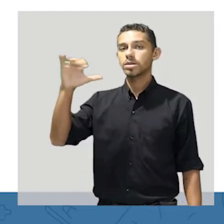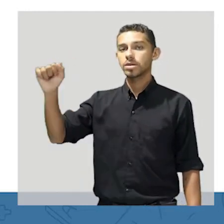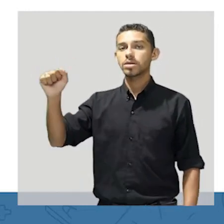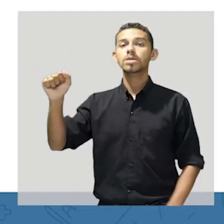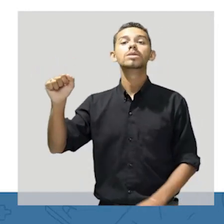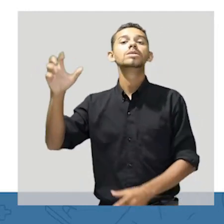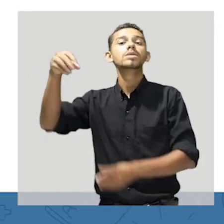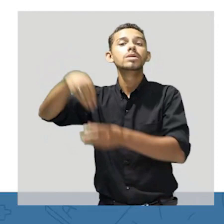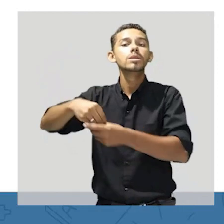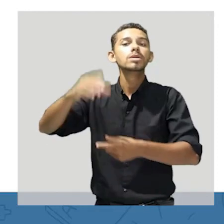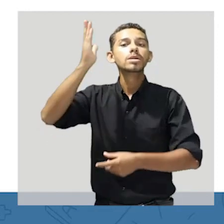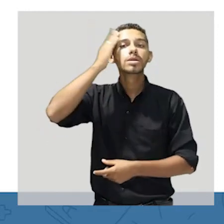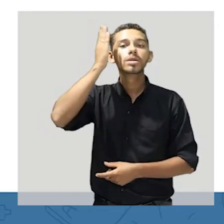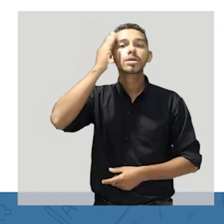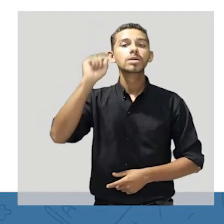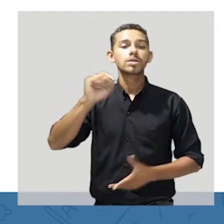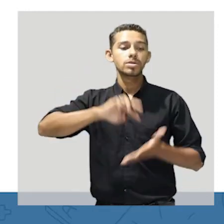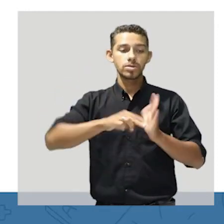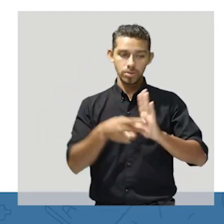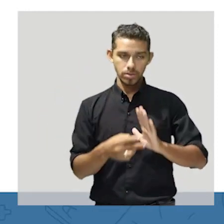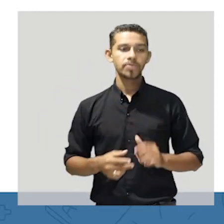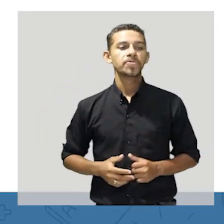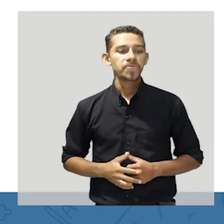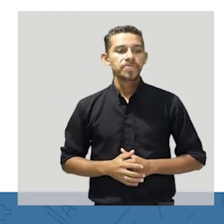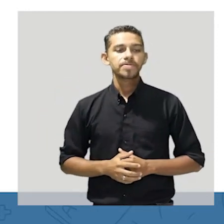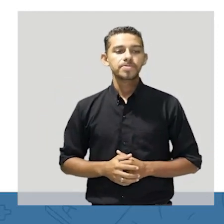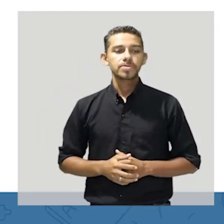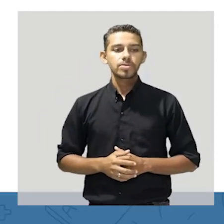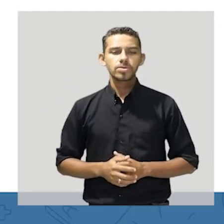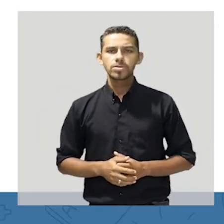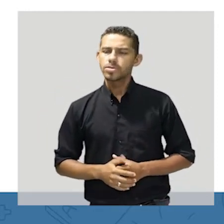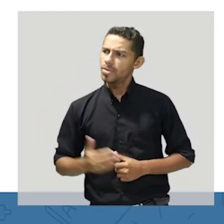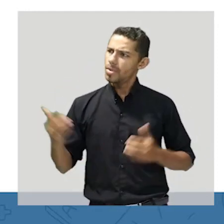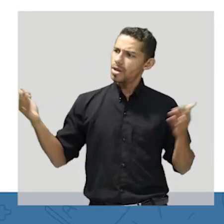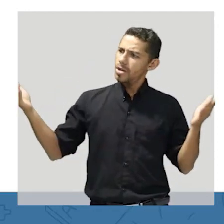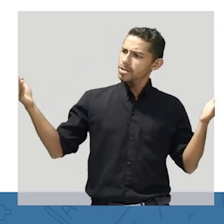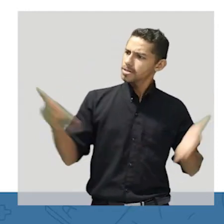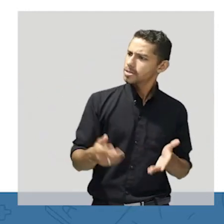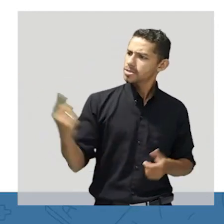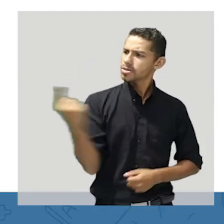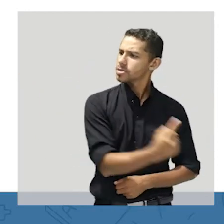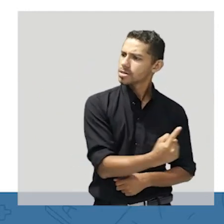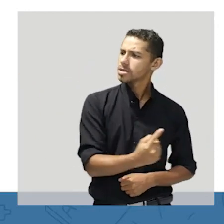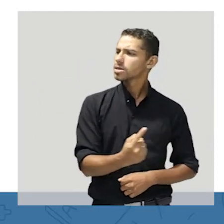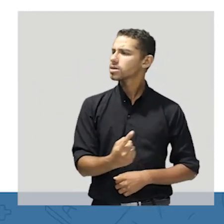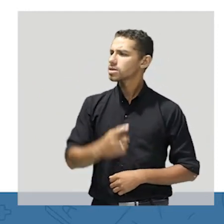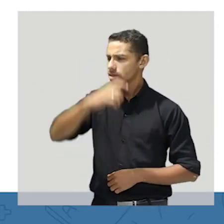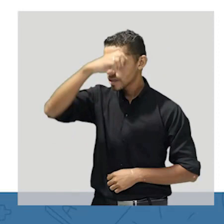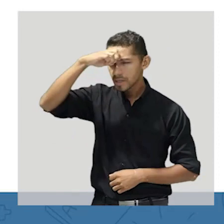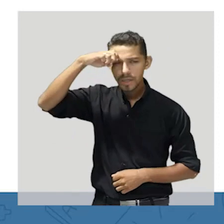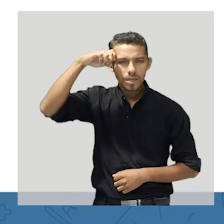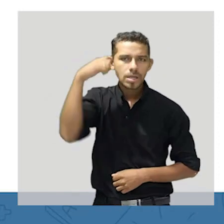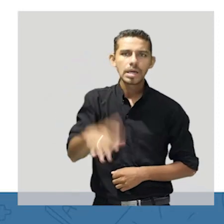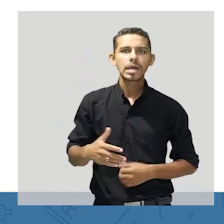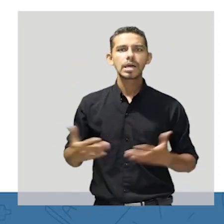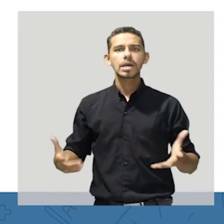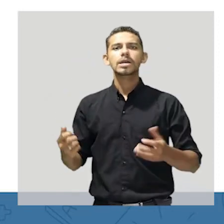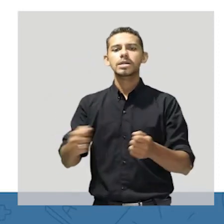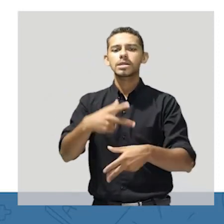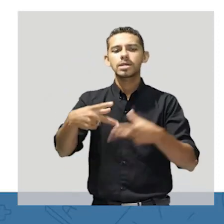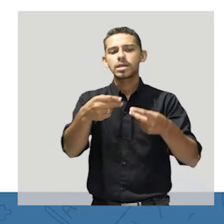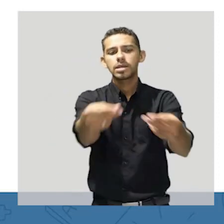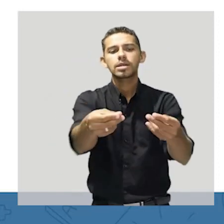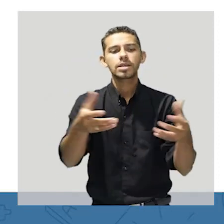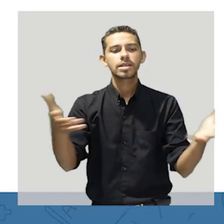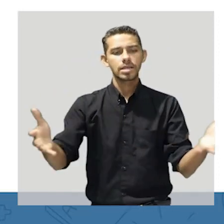pelo entendimento saber o que que significa Então chega suado e veloz do batente e traz um presente